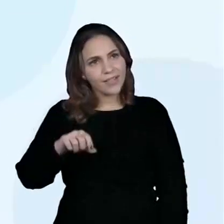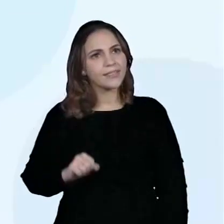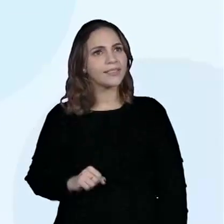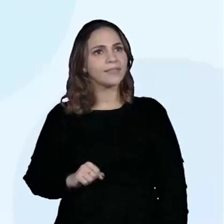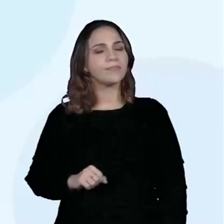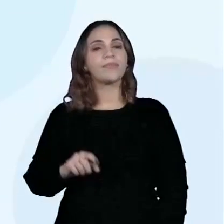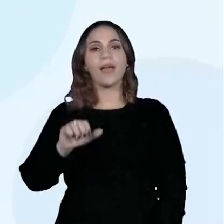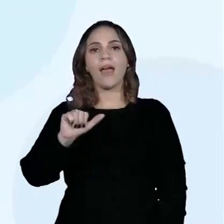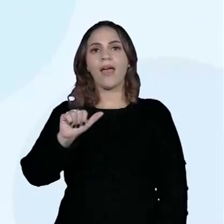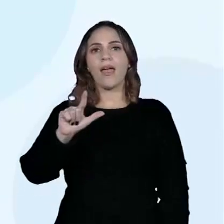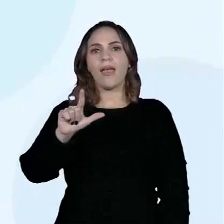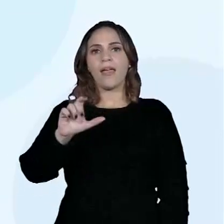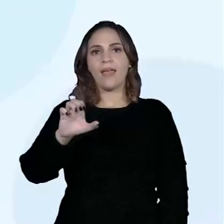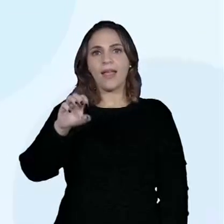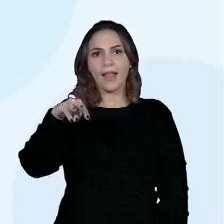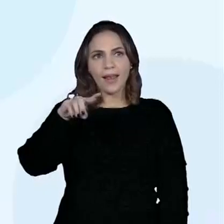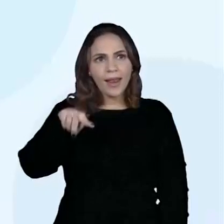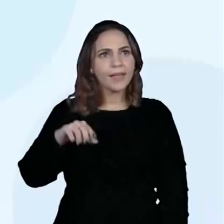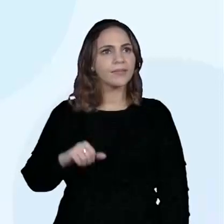além,